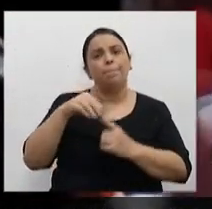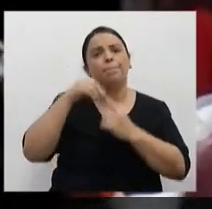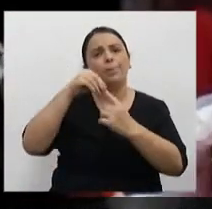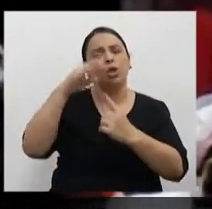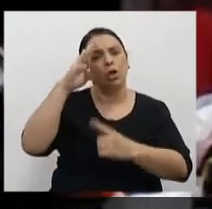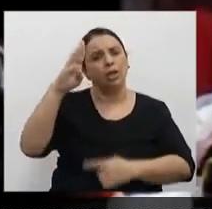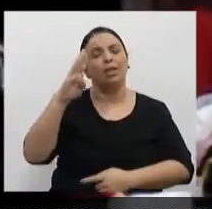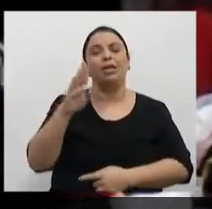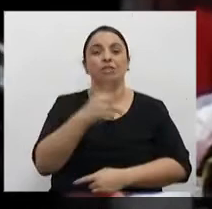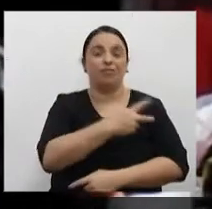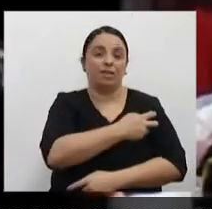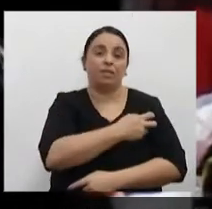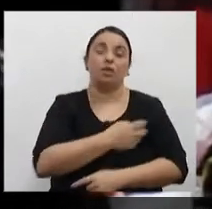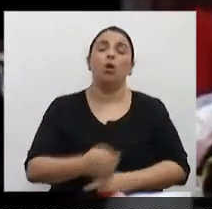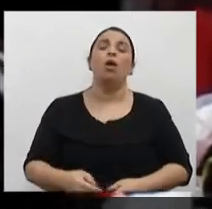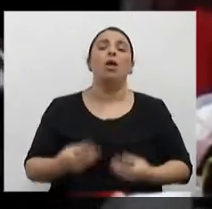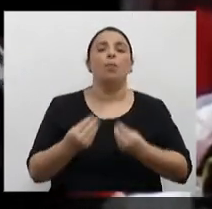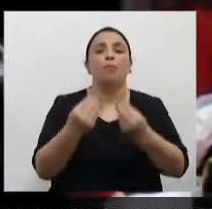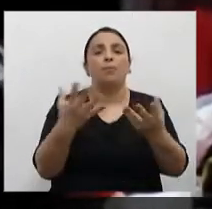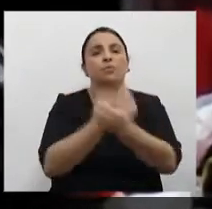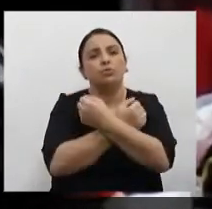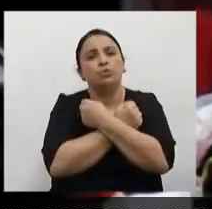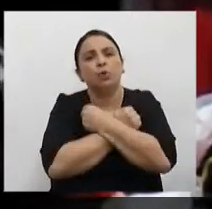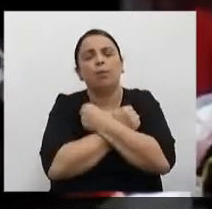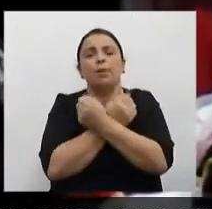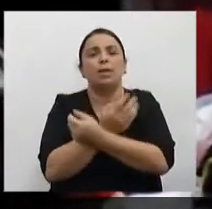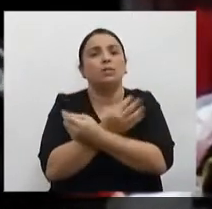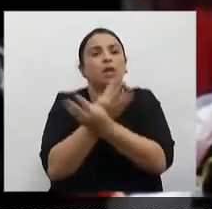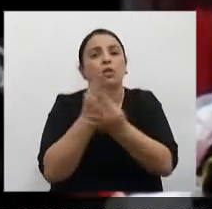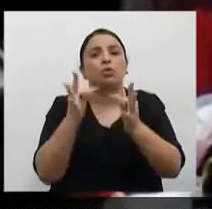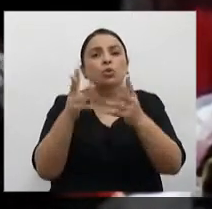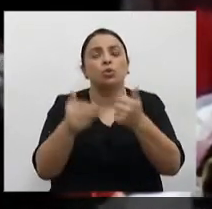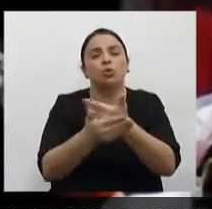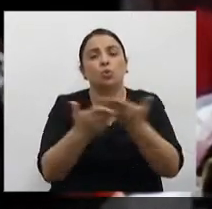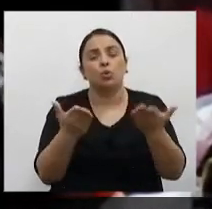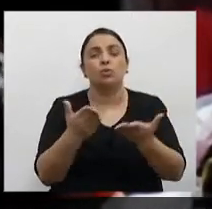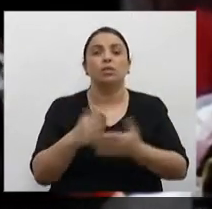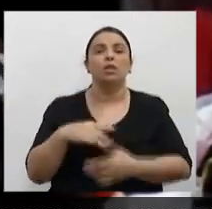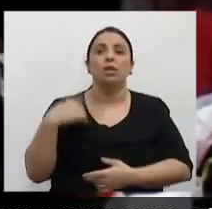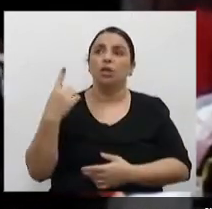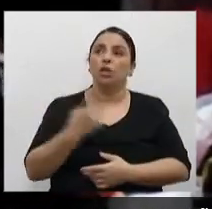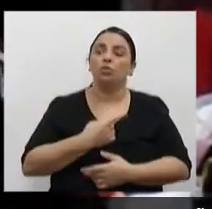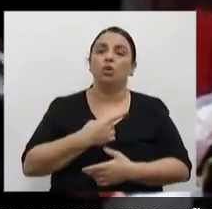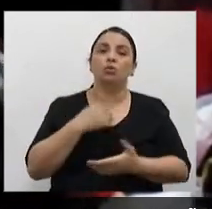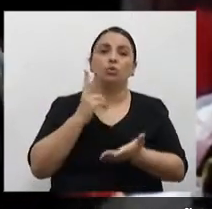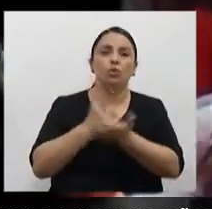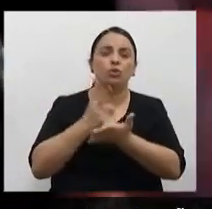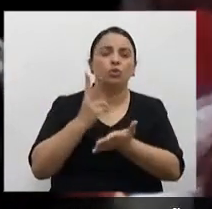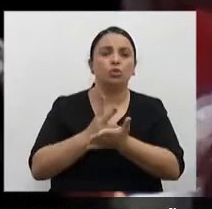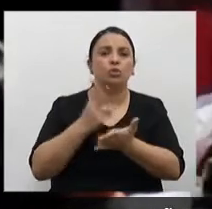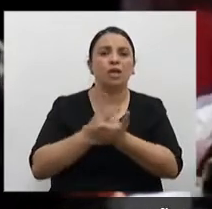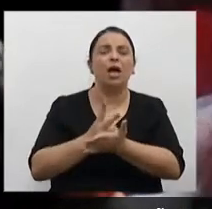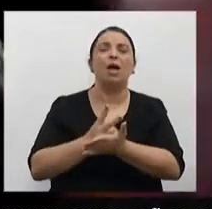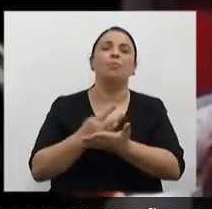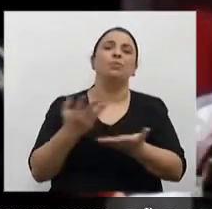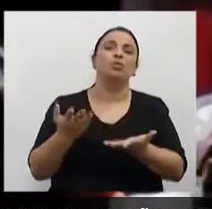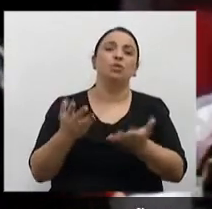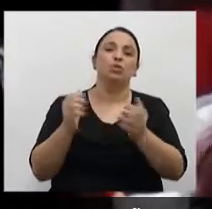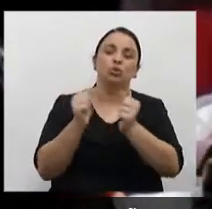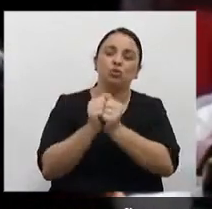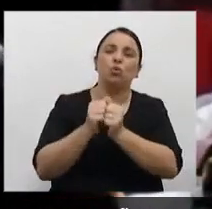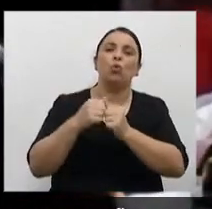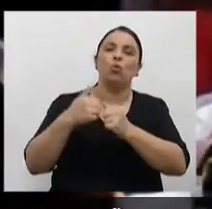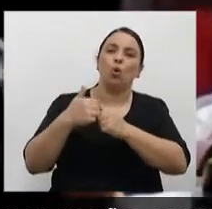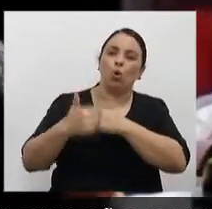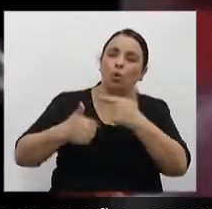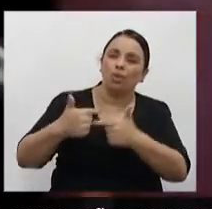Fica aqui um abraço para todos, né? E que a gente continue, né, Maria Juliana, Denise, que a gente continue